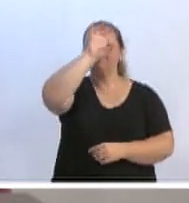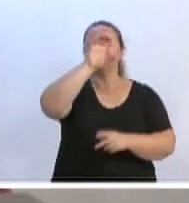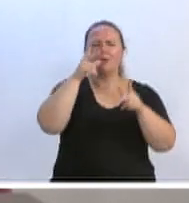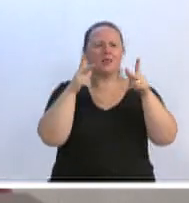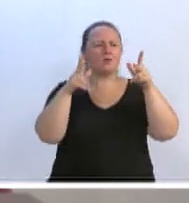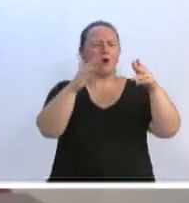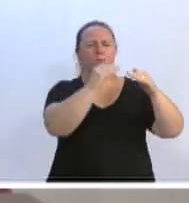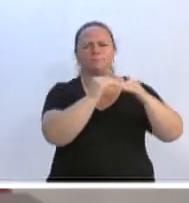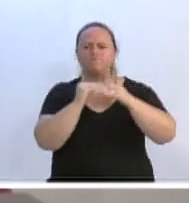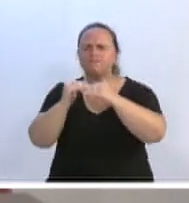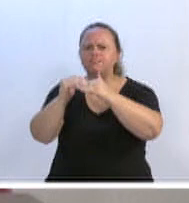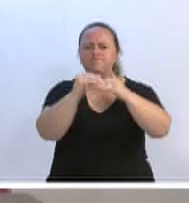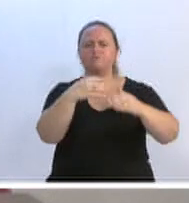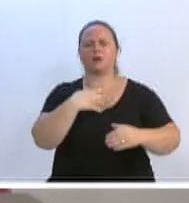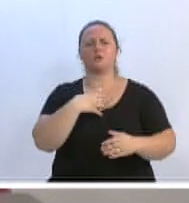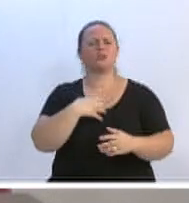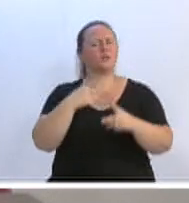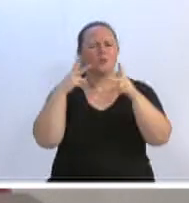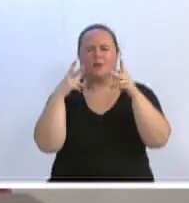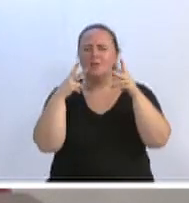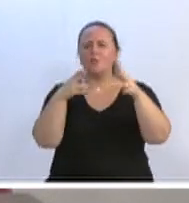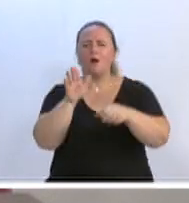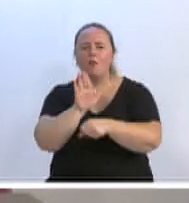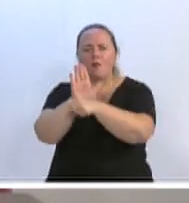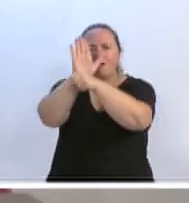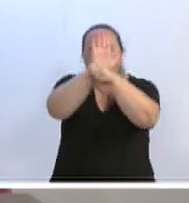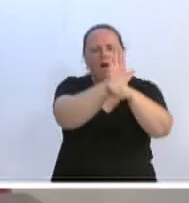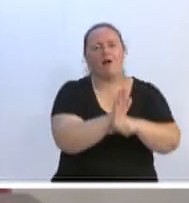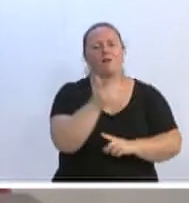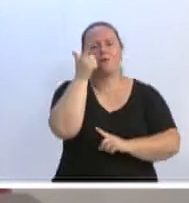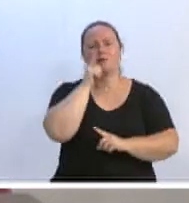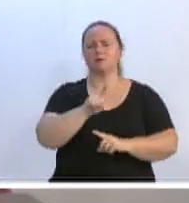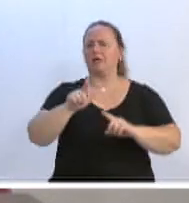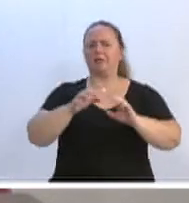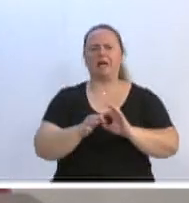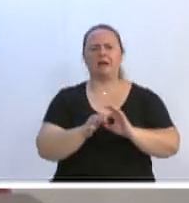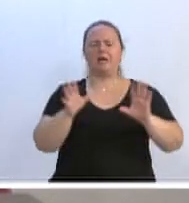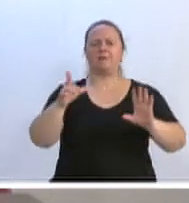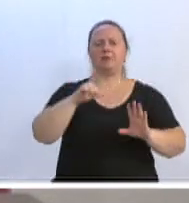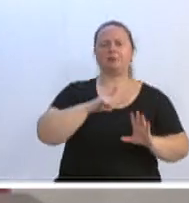maneira, independente da sua condição socioeconômica.